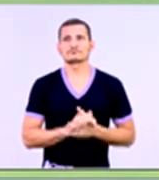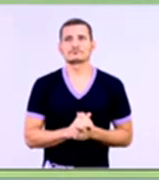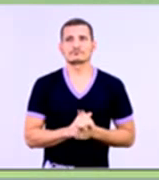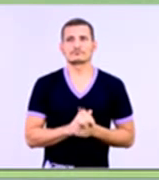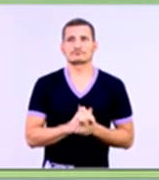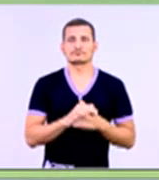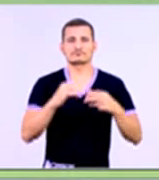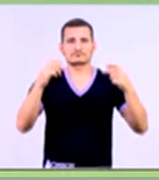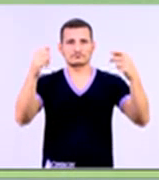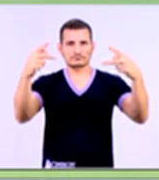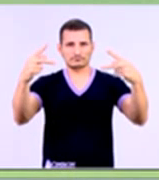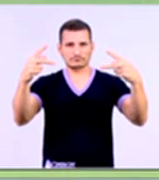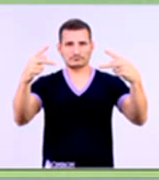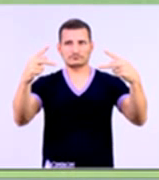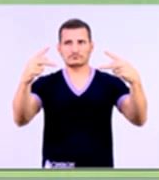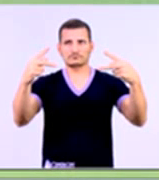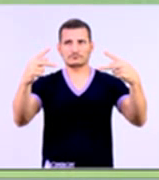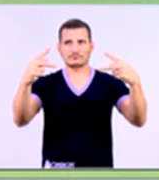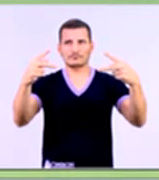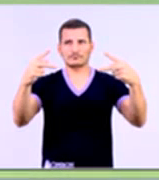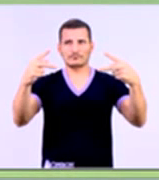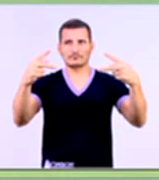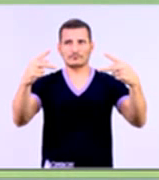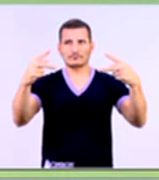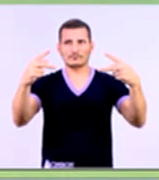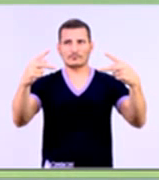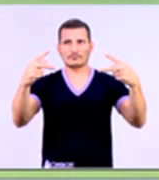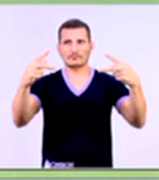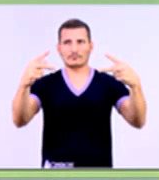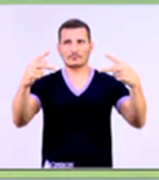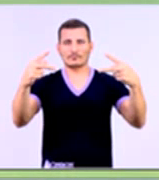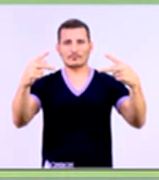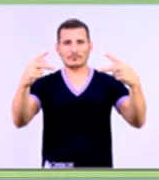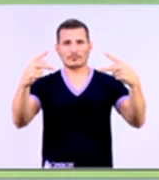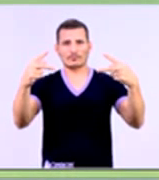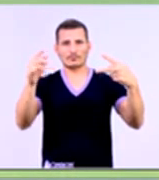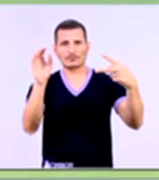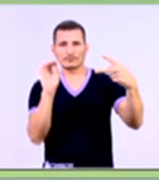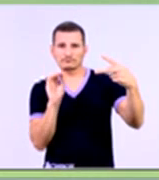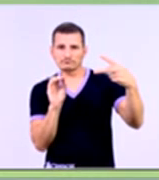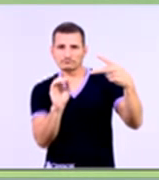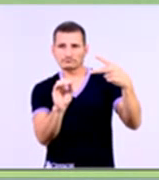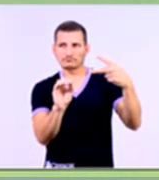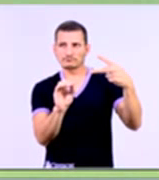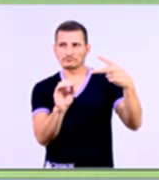Dentro dela nós fazemos a declaração do Bootstrap. No nosso caso aqui,